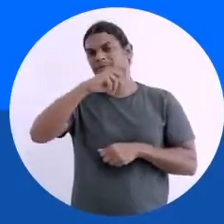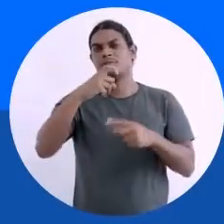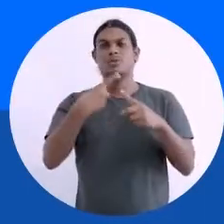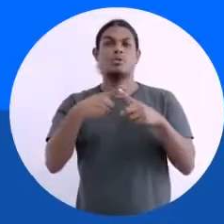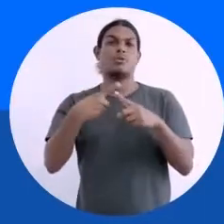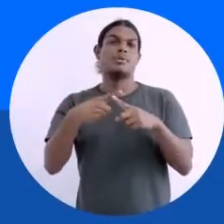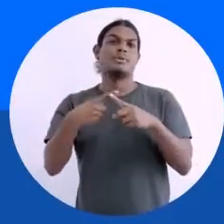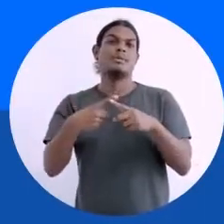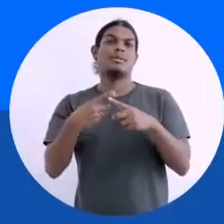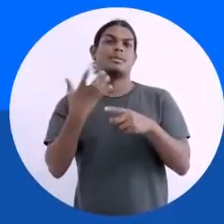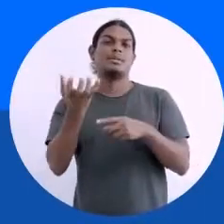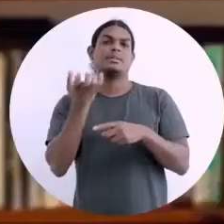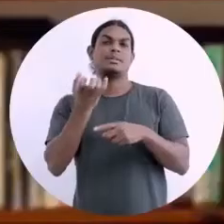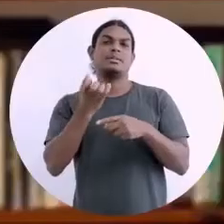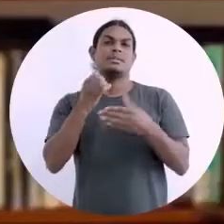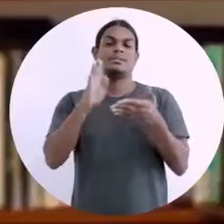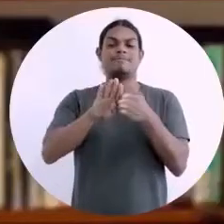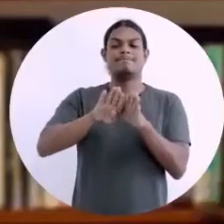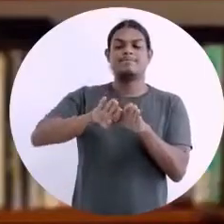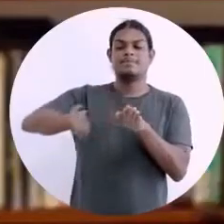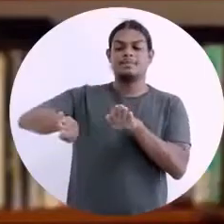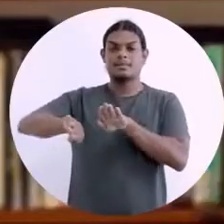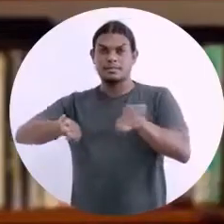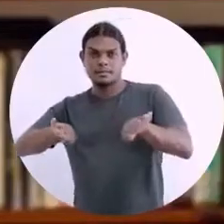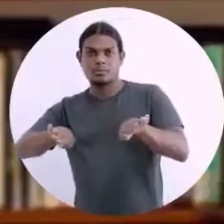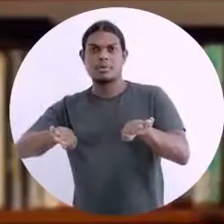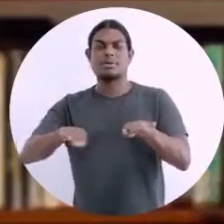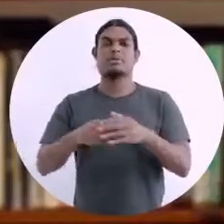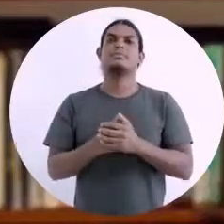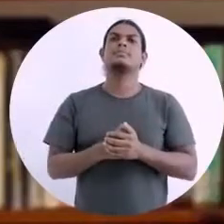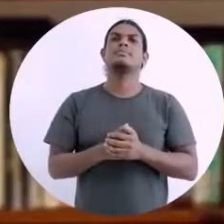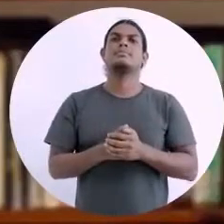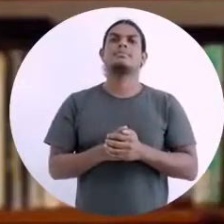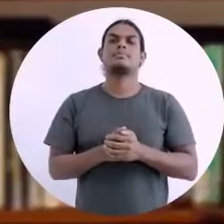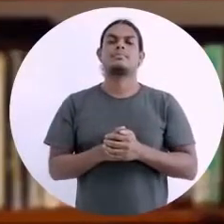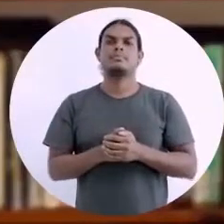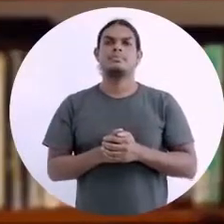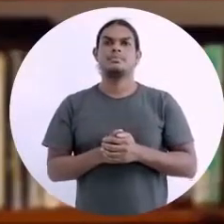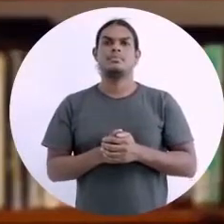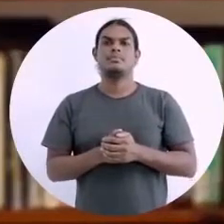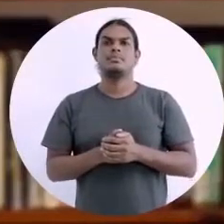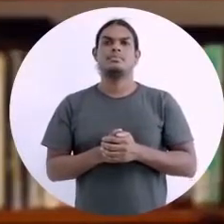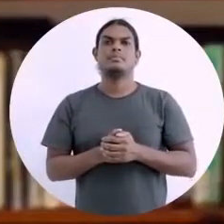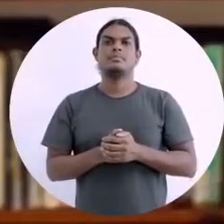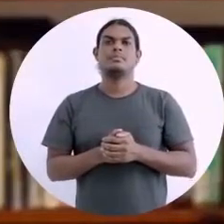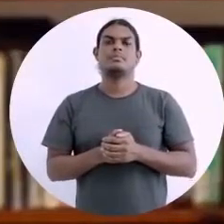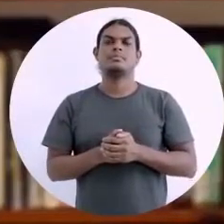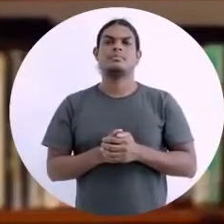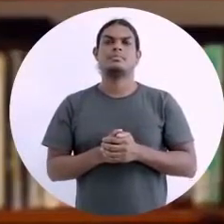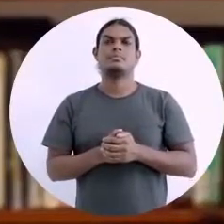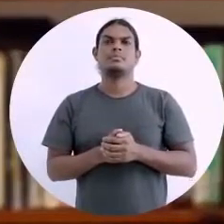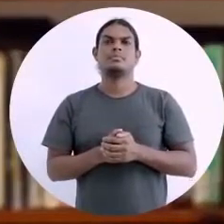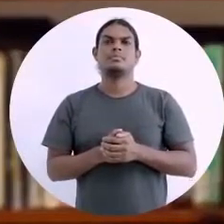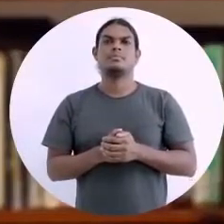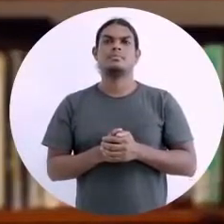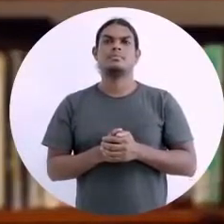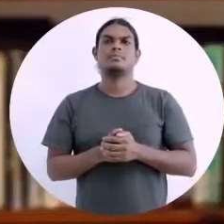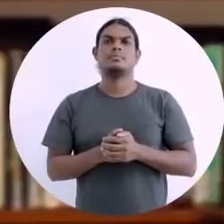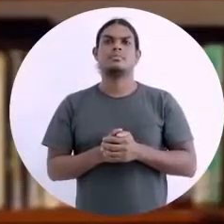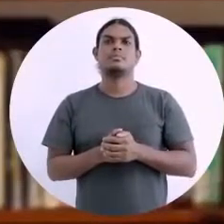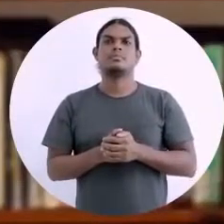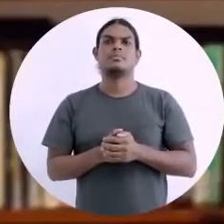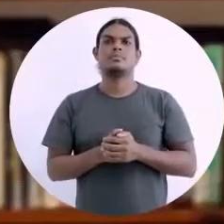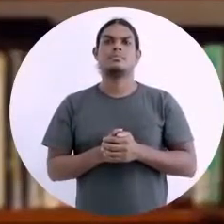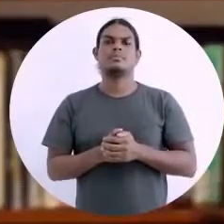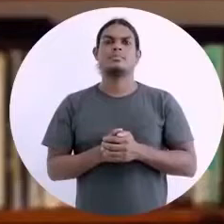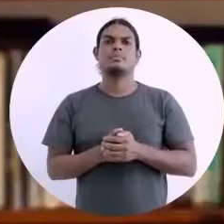ele resolveu deixar separado das outras artes, que é uma classe, digamos assim, que é o esteio de